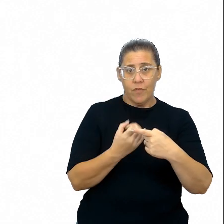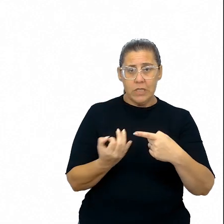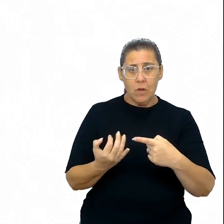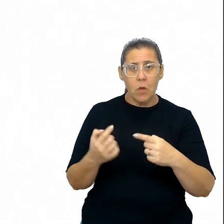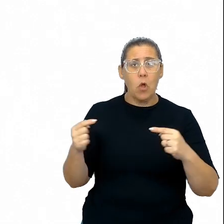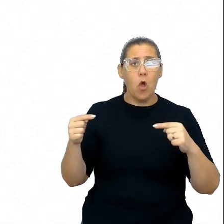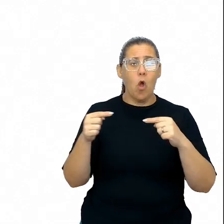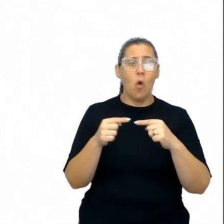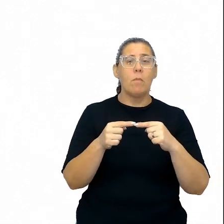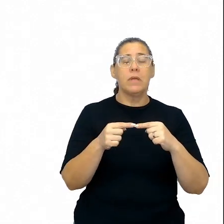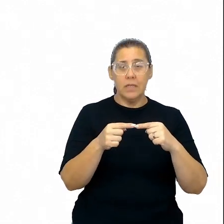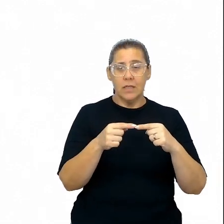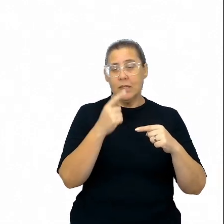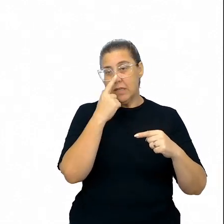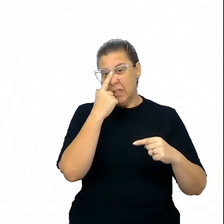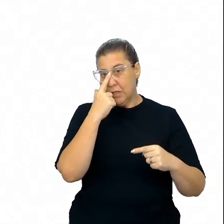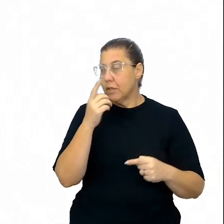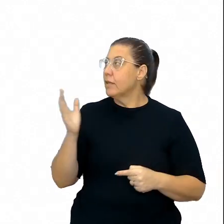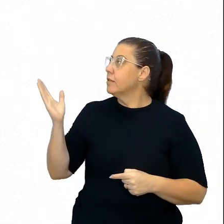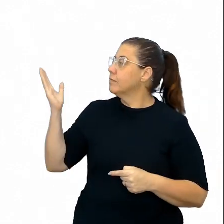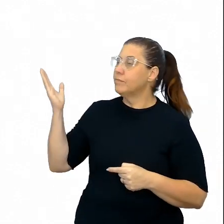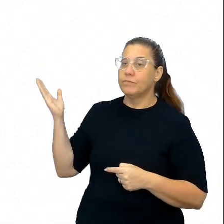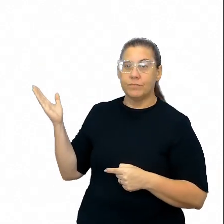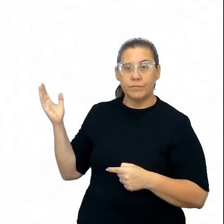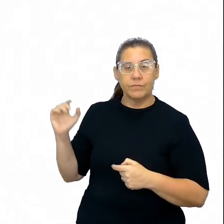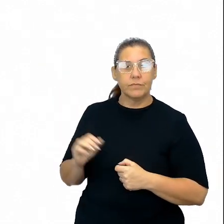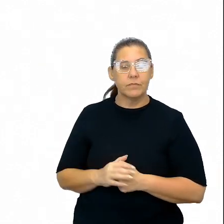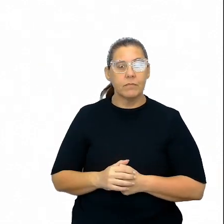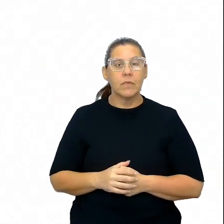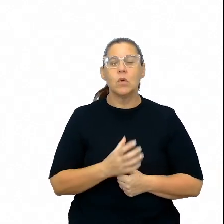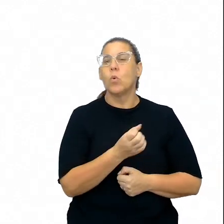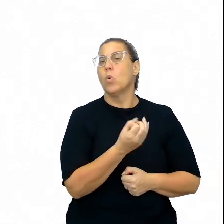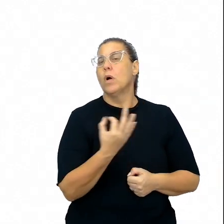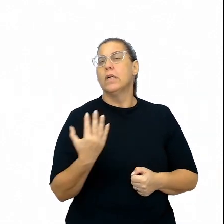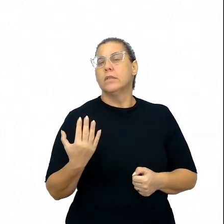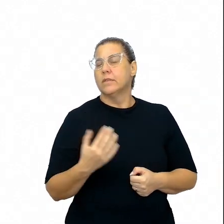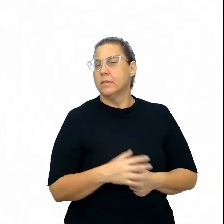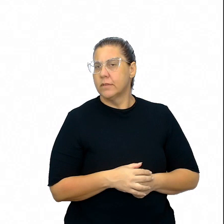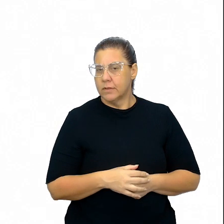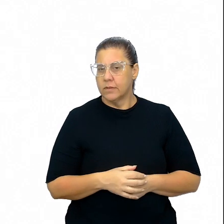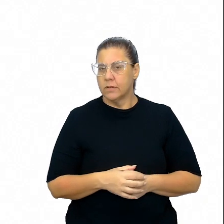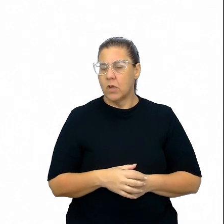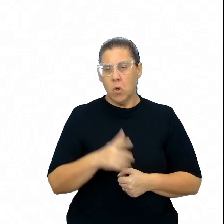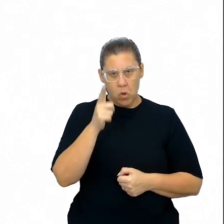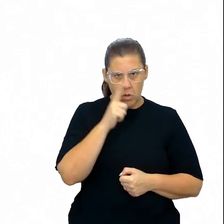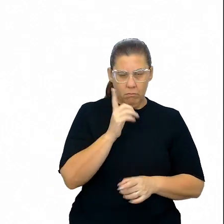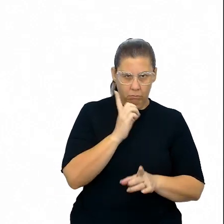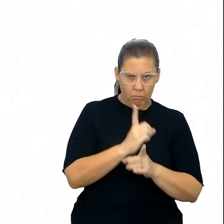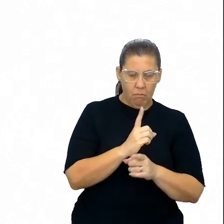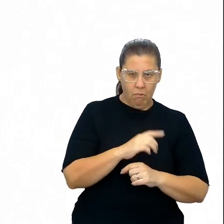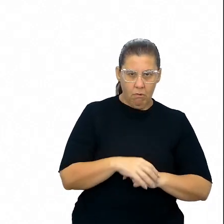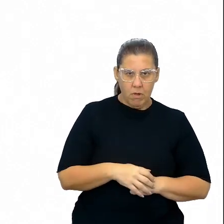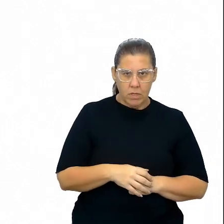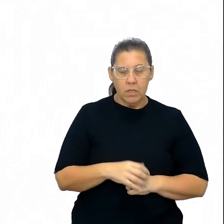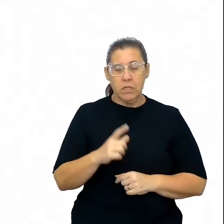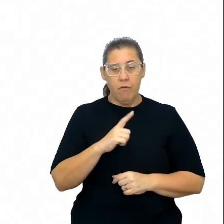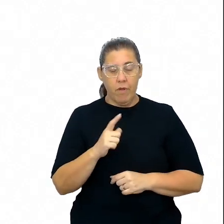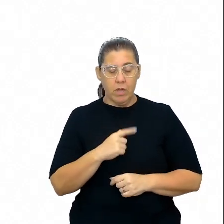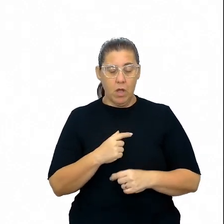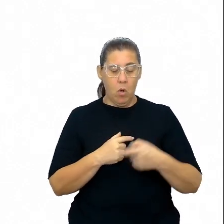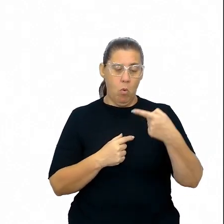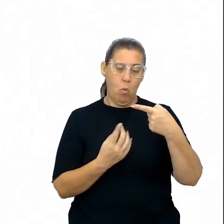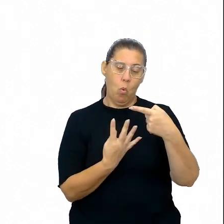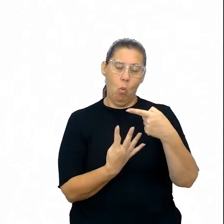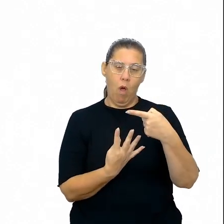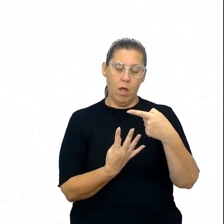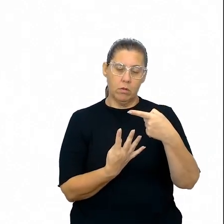que é a fração equivalente a isso, né? A 3/4? Quanto seria, né? E será que ele consegue achar? Bom, se ele vê que tem 4 embaixo, fala,